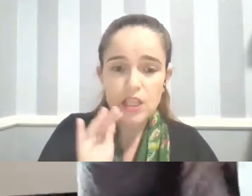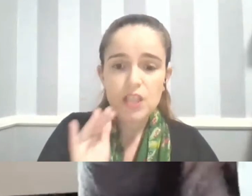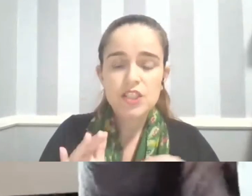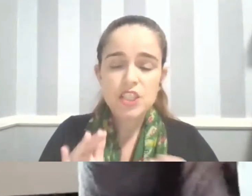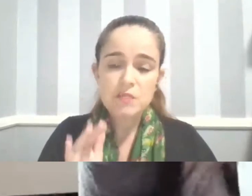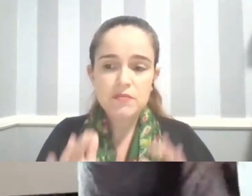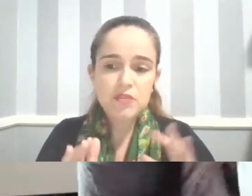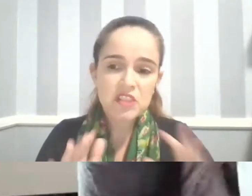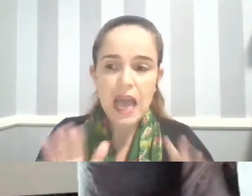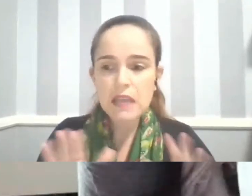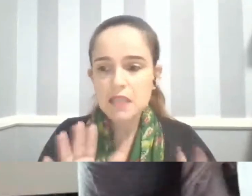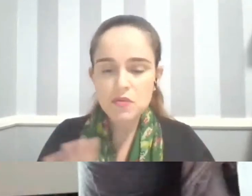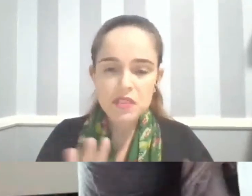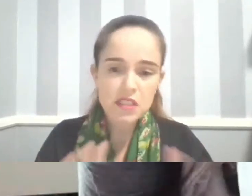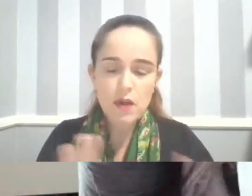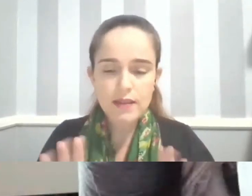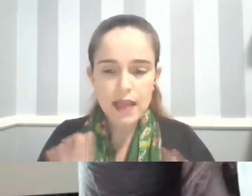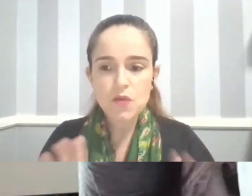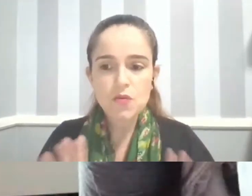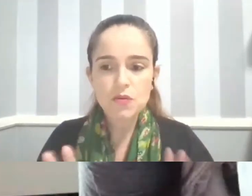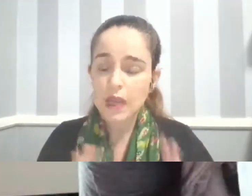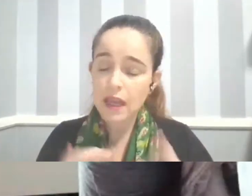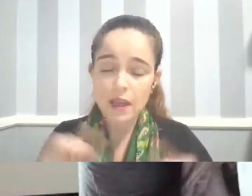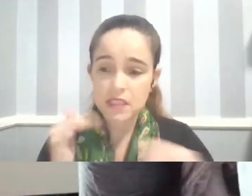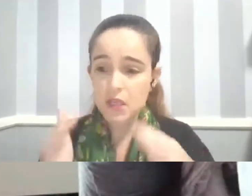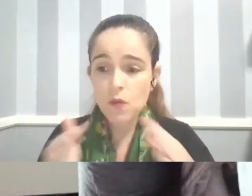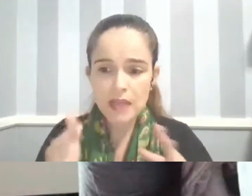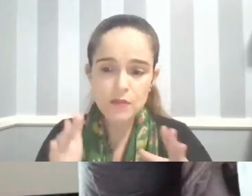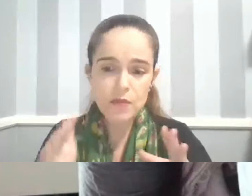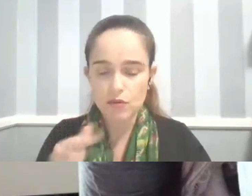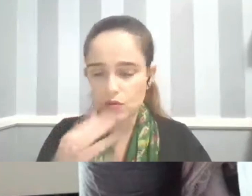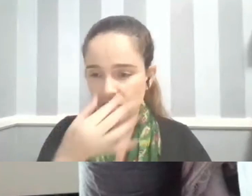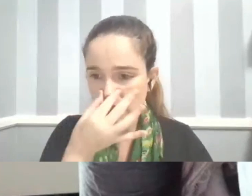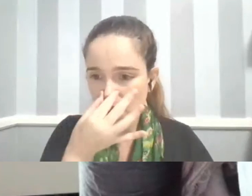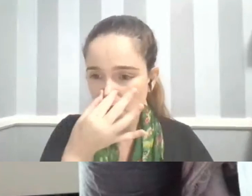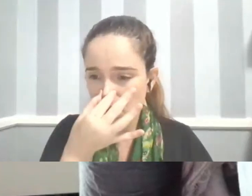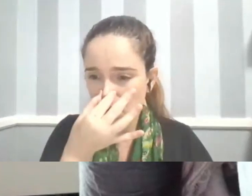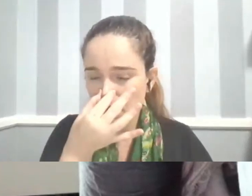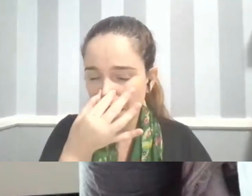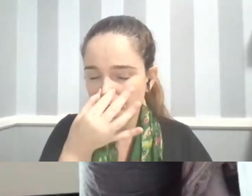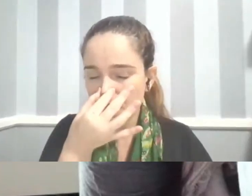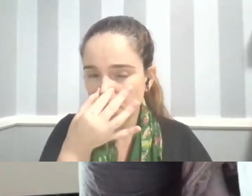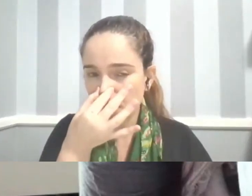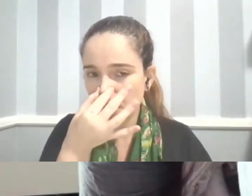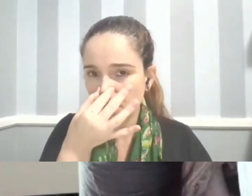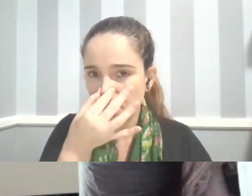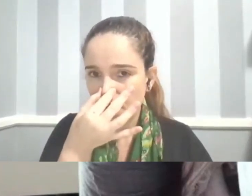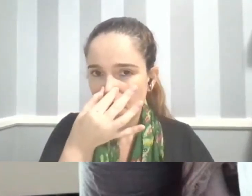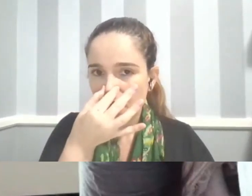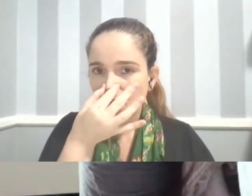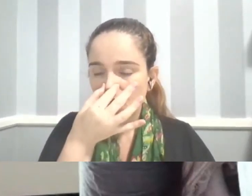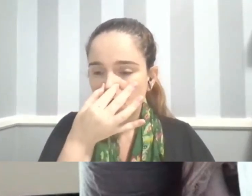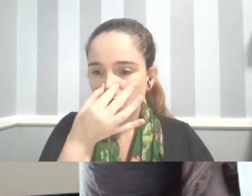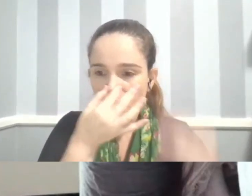espero de uns 5 a 10 segundos, 5 a 10 minutos. Então, a pessoa está ali segurando,